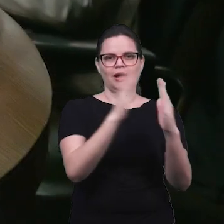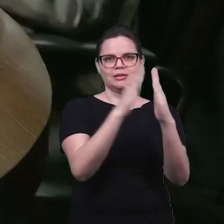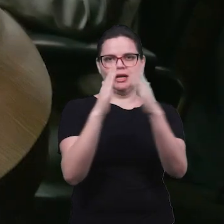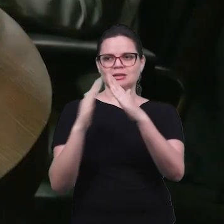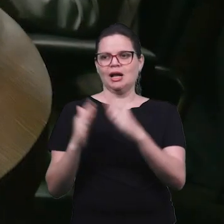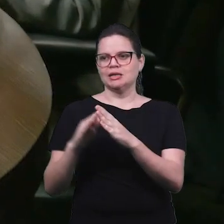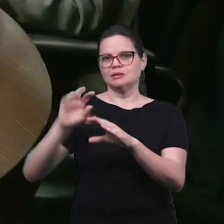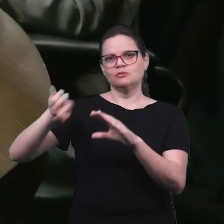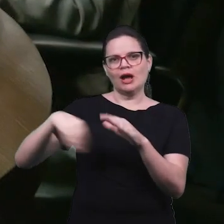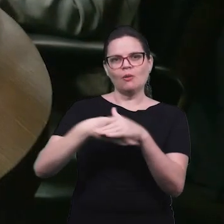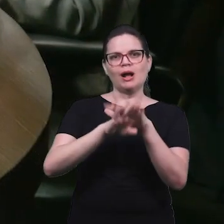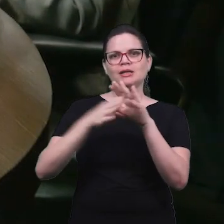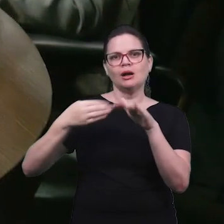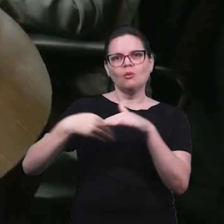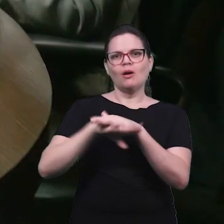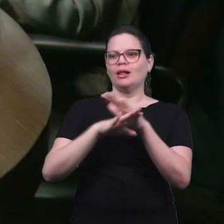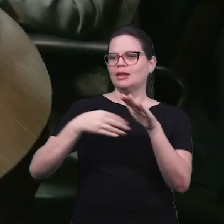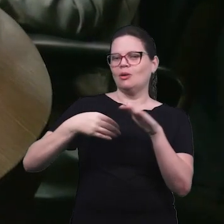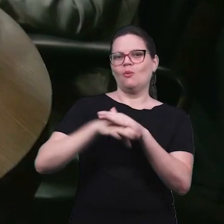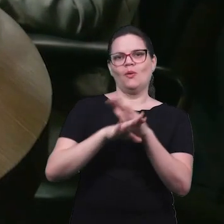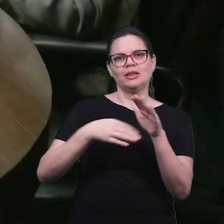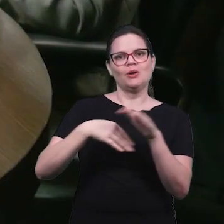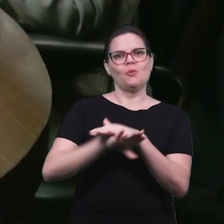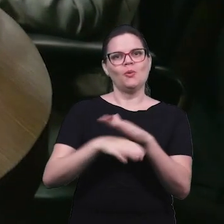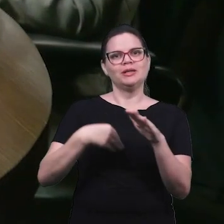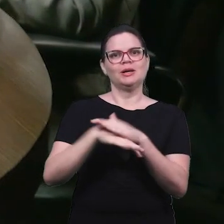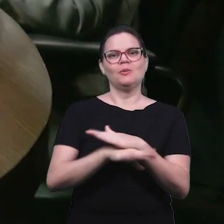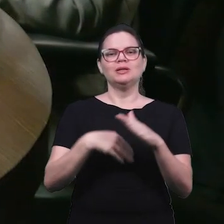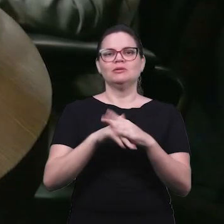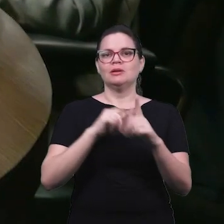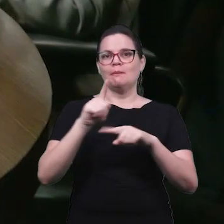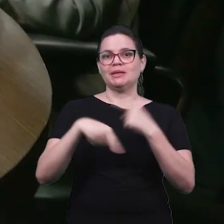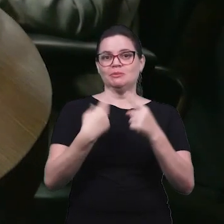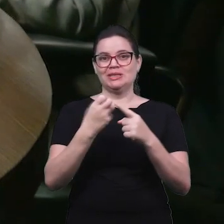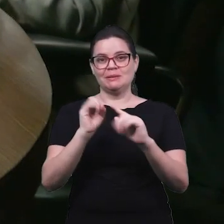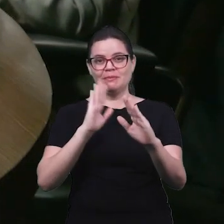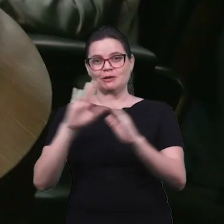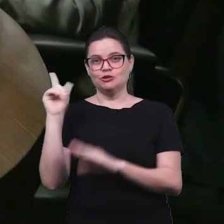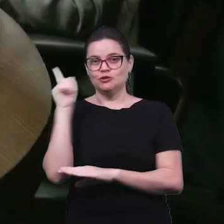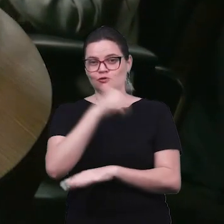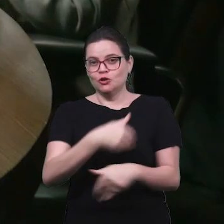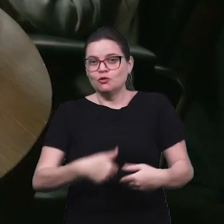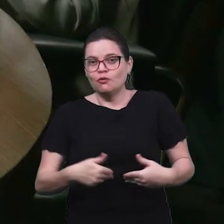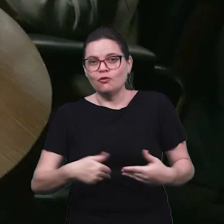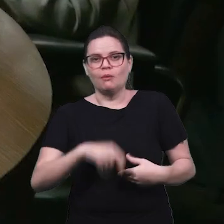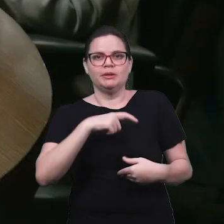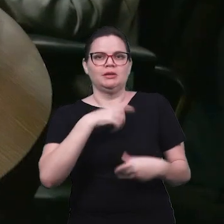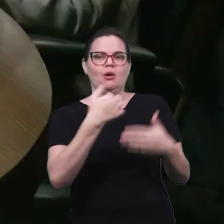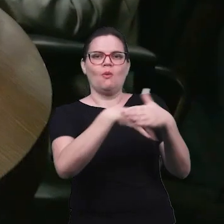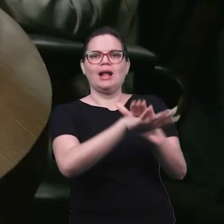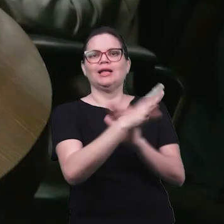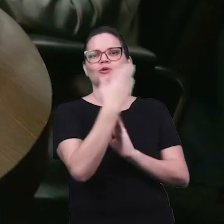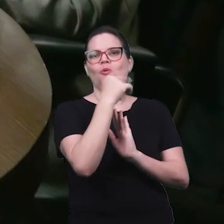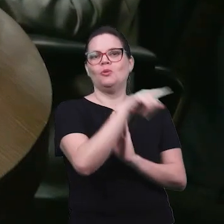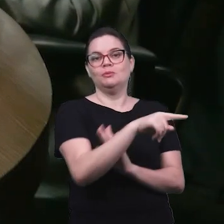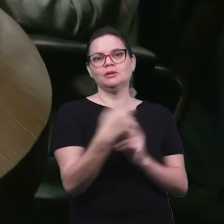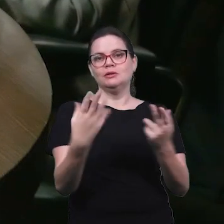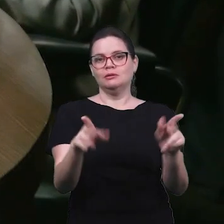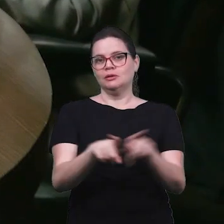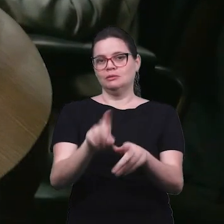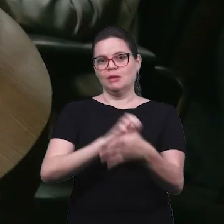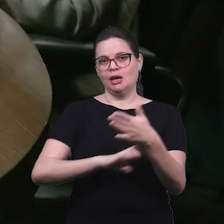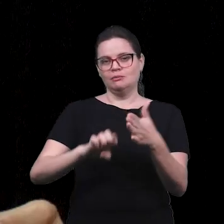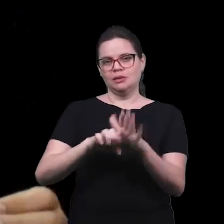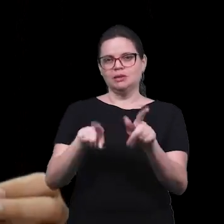Aham. para o momento adverso. Isso. O empresário, aquele que é dono do seu negócio, ele também tem que estar bem ciente disso, né?